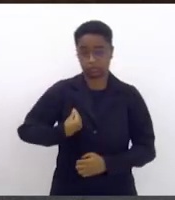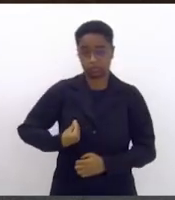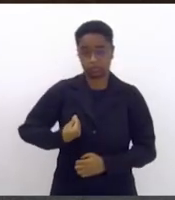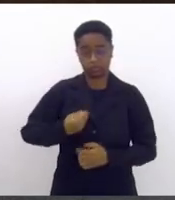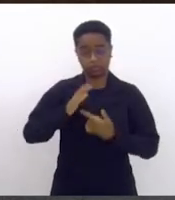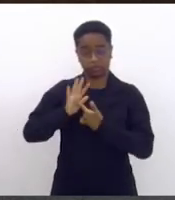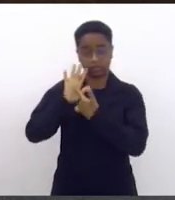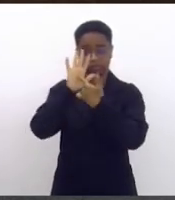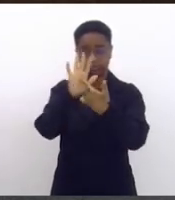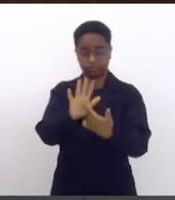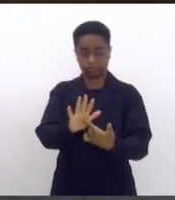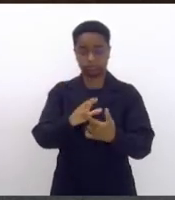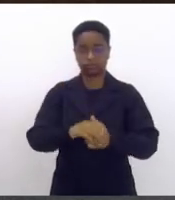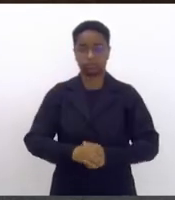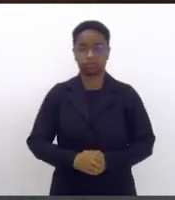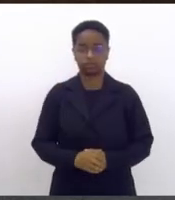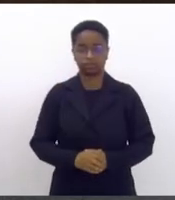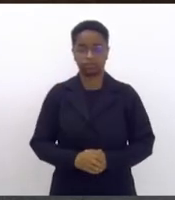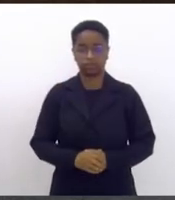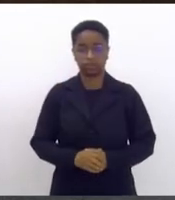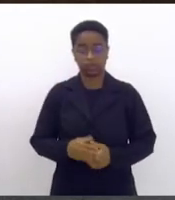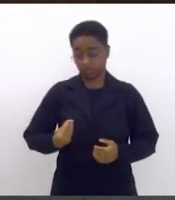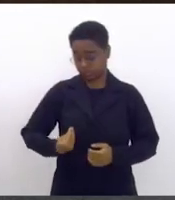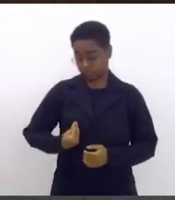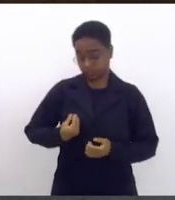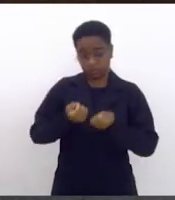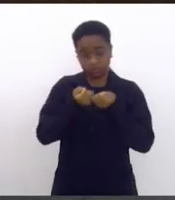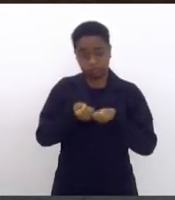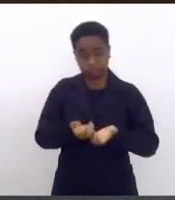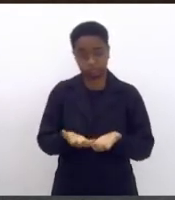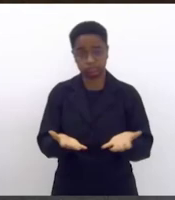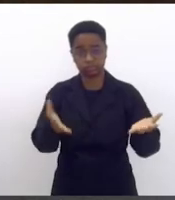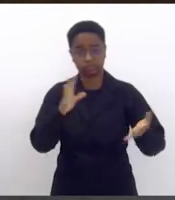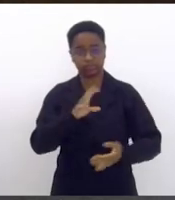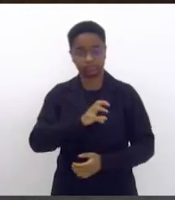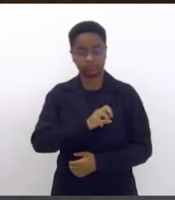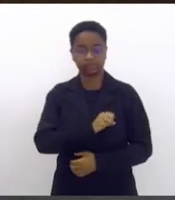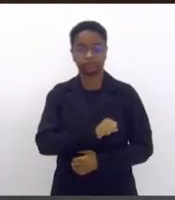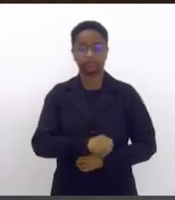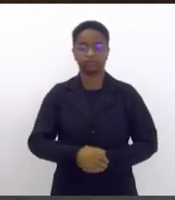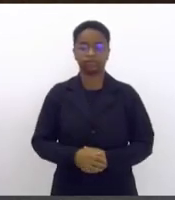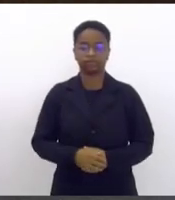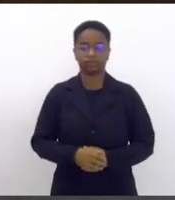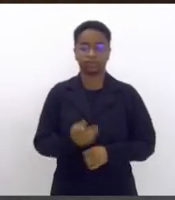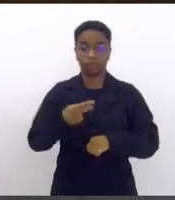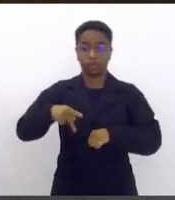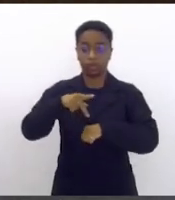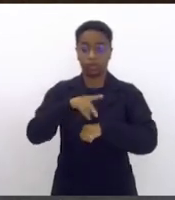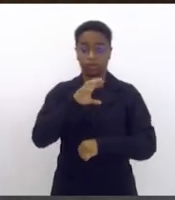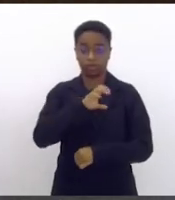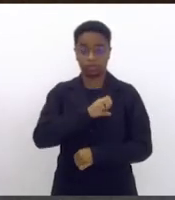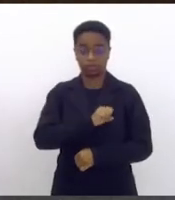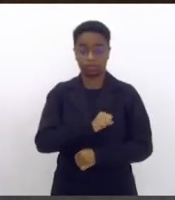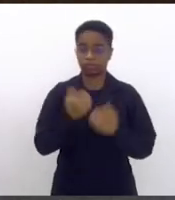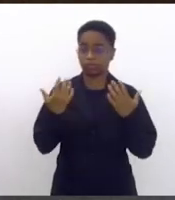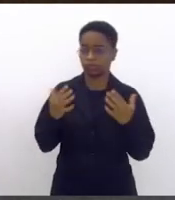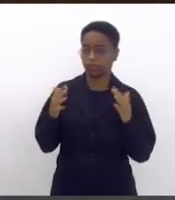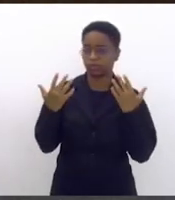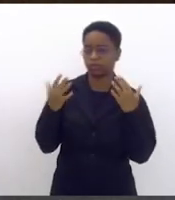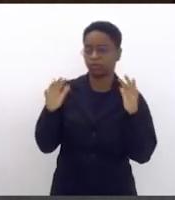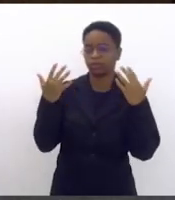bosques tem mais vida nossa vida no teu seio mais amores ó pátria